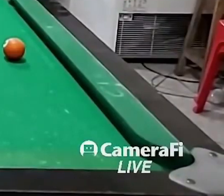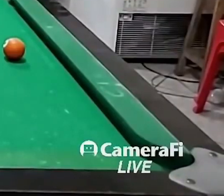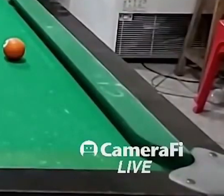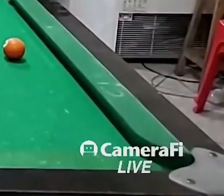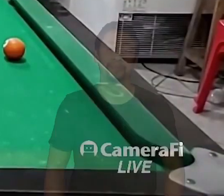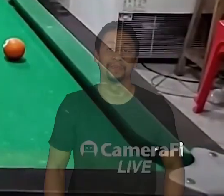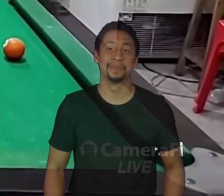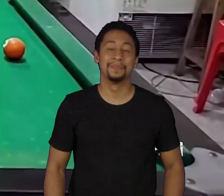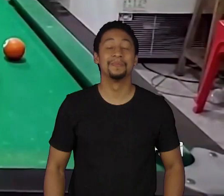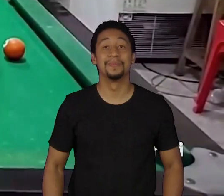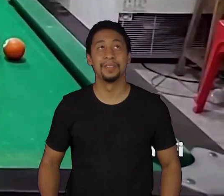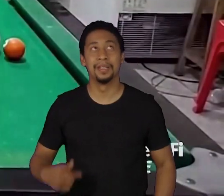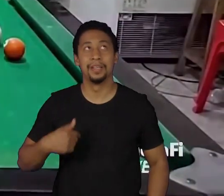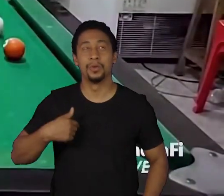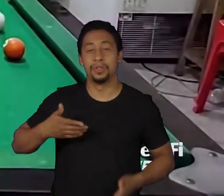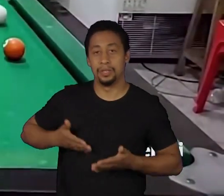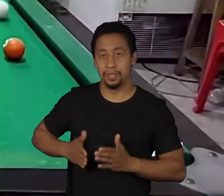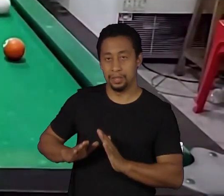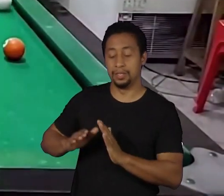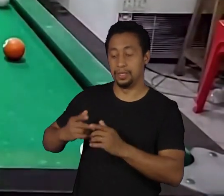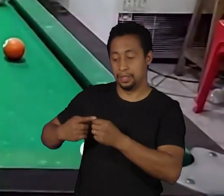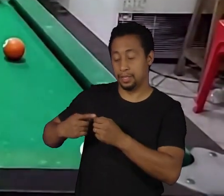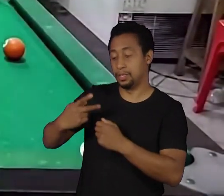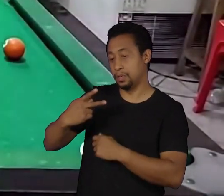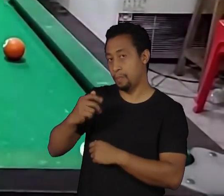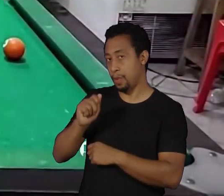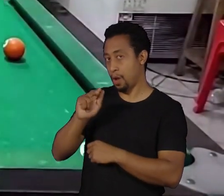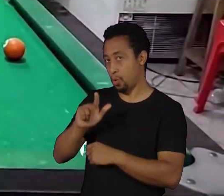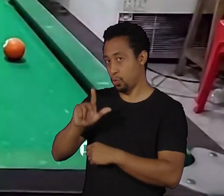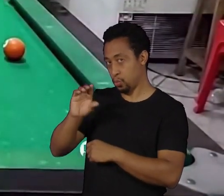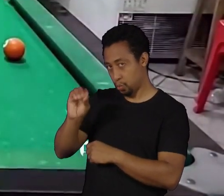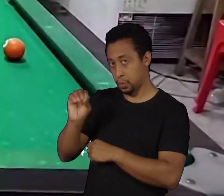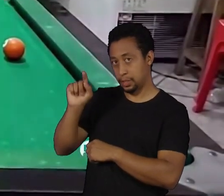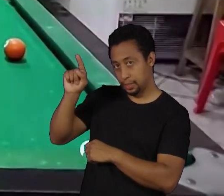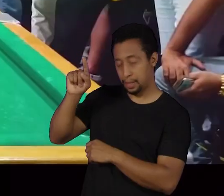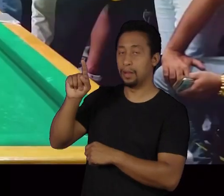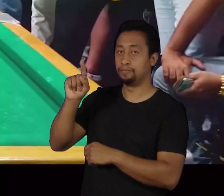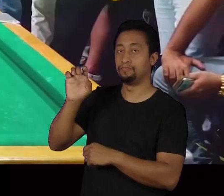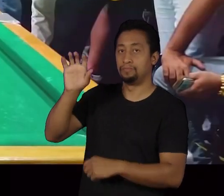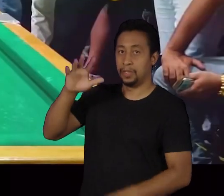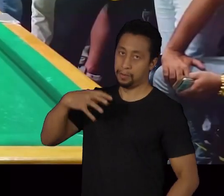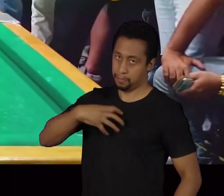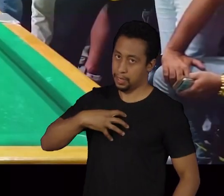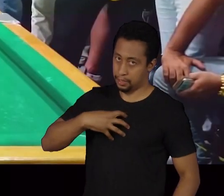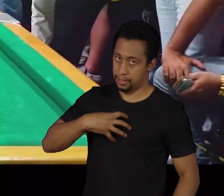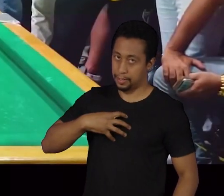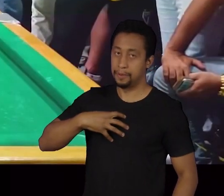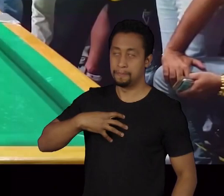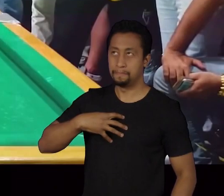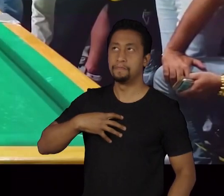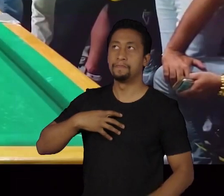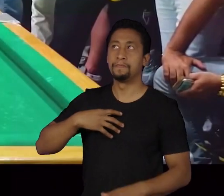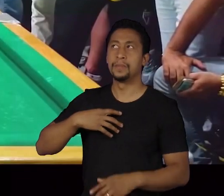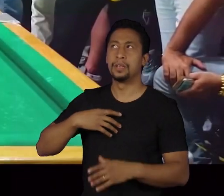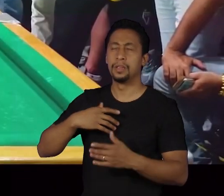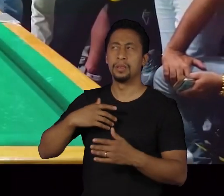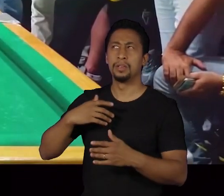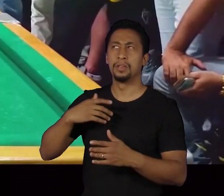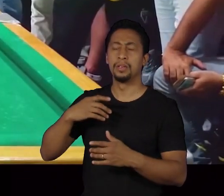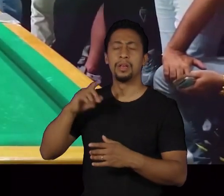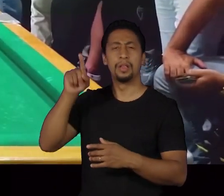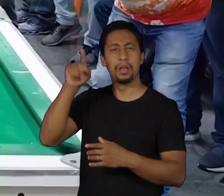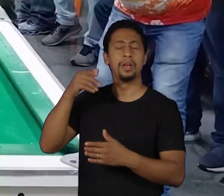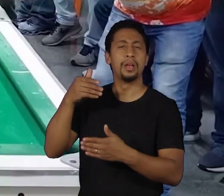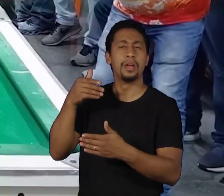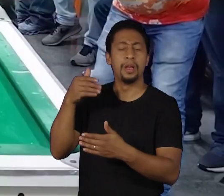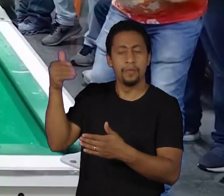ficou. Eu venho da cidade de Paulo Afonso, Bahia. Aqui para primeira cidade, Ribeirão Preto, né?